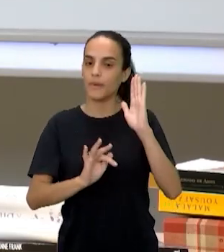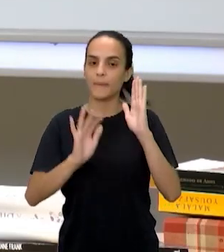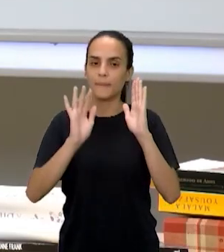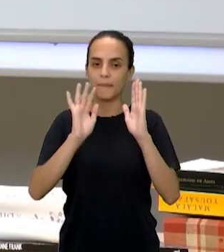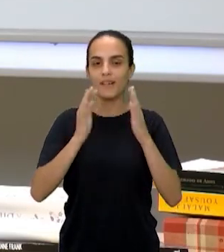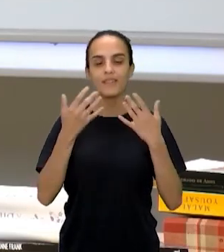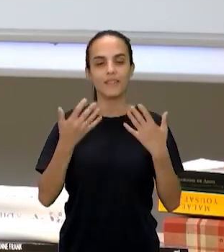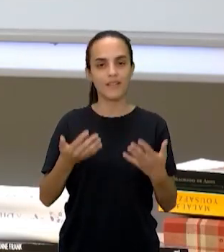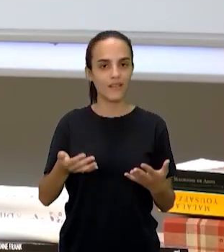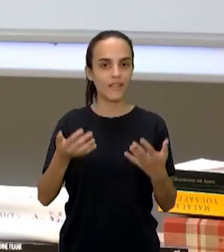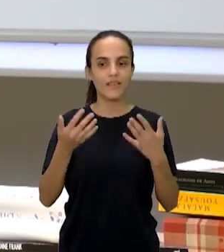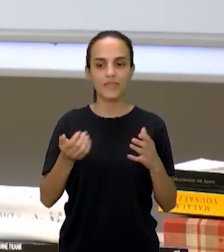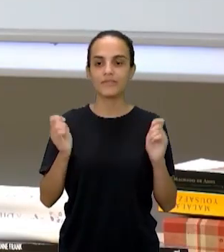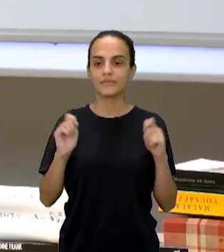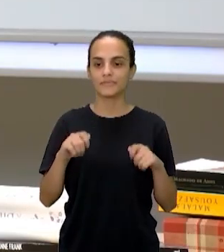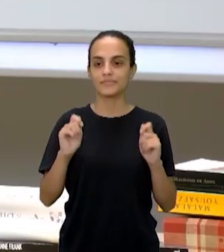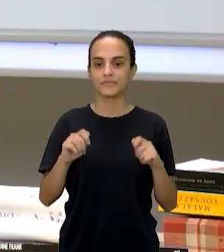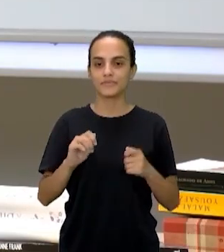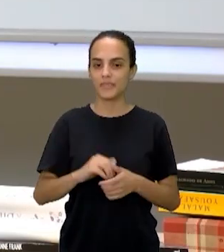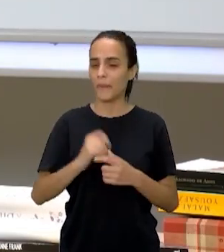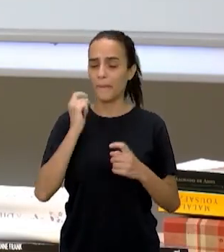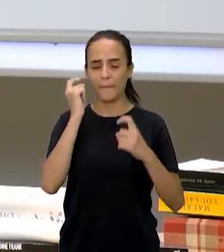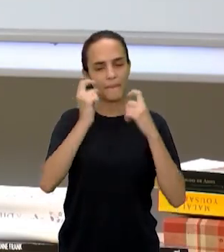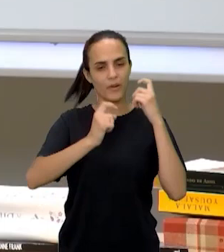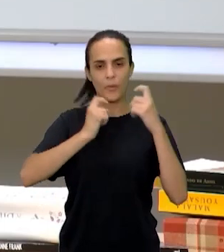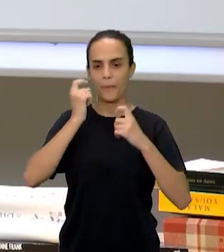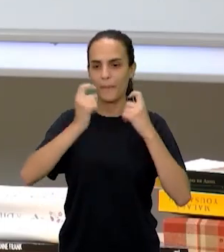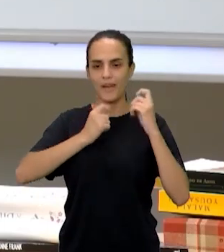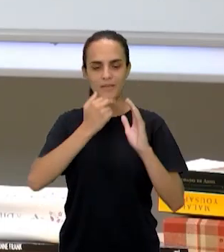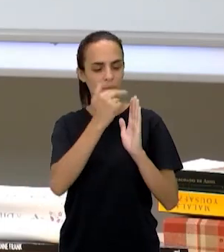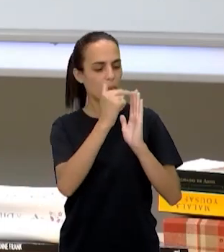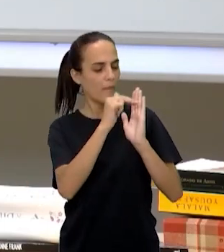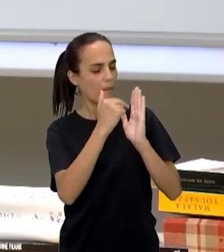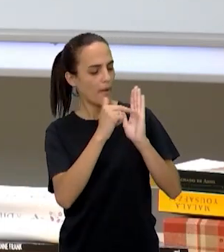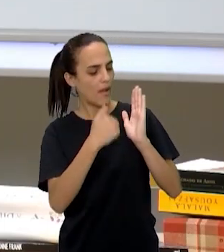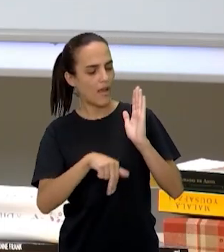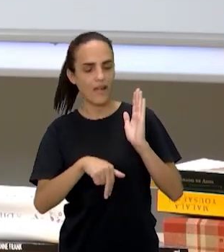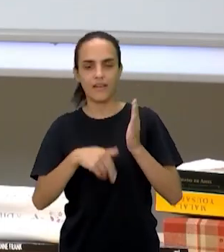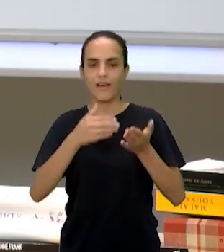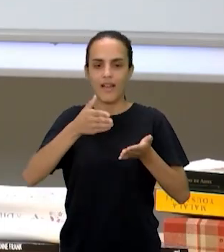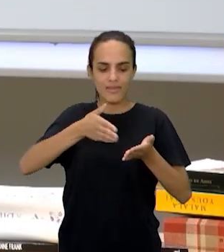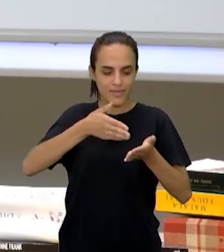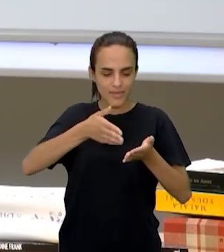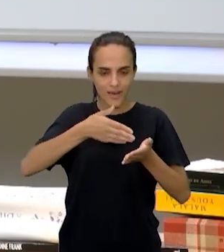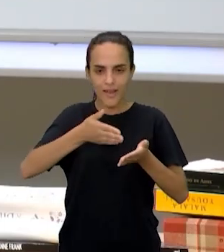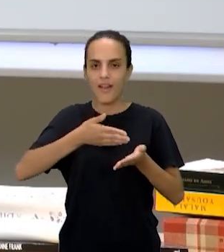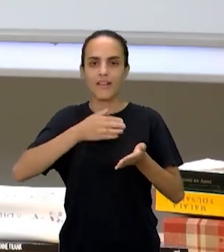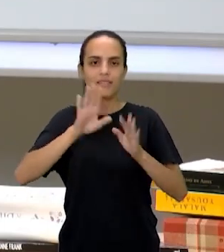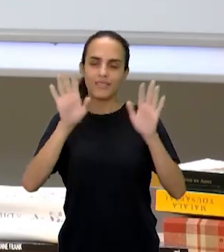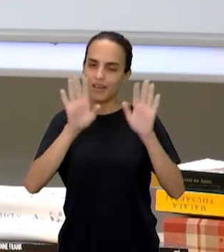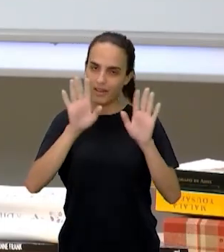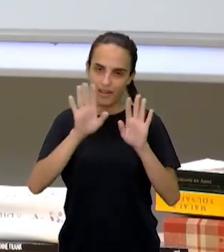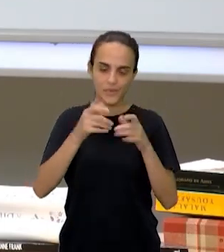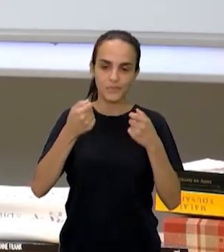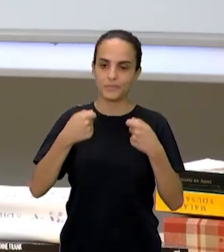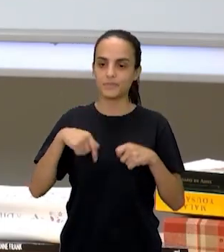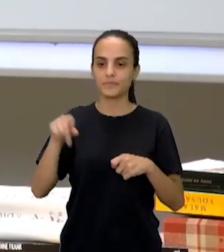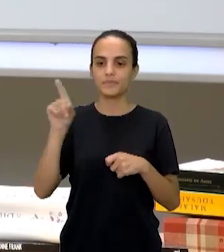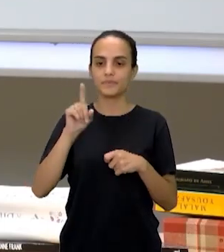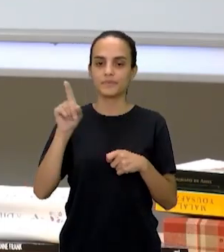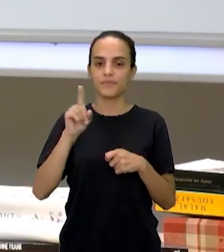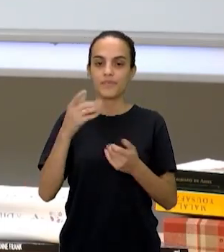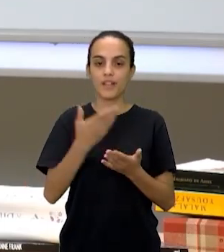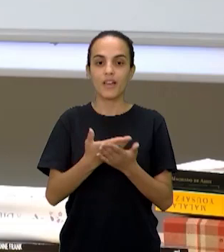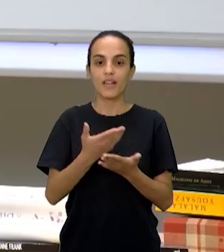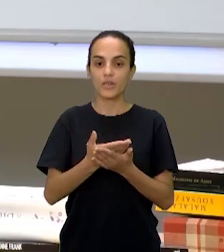muito leve. Eu vou pedir para você hoje não se preocupar muito em anotar e pegar caderno, não precisa. A aula de hoje